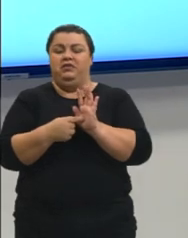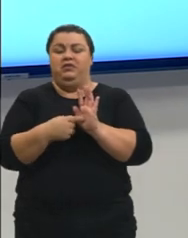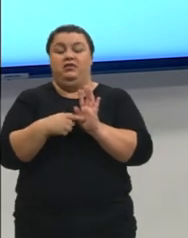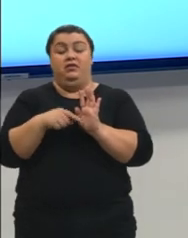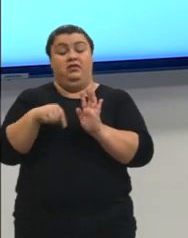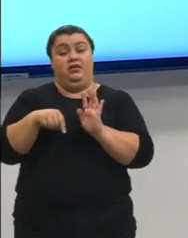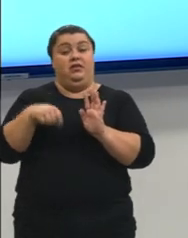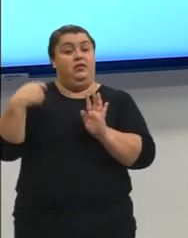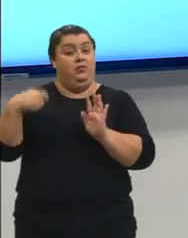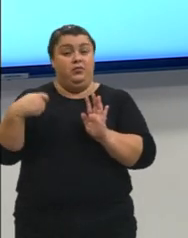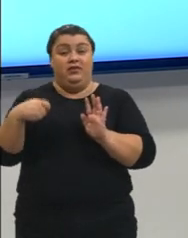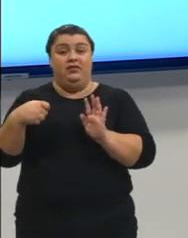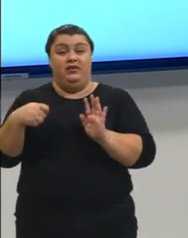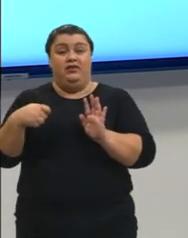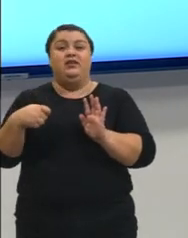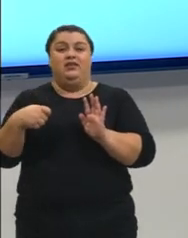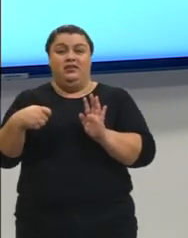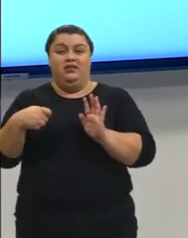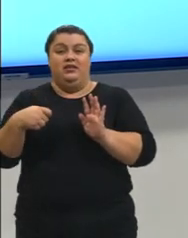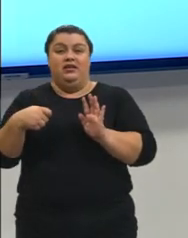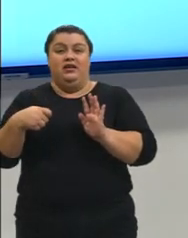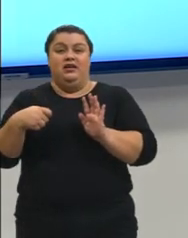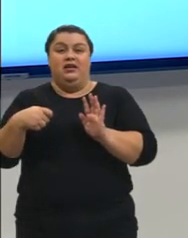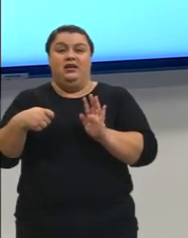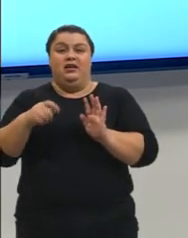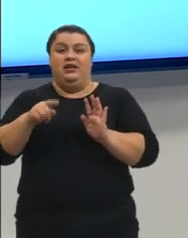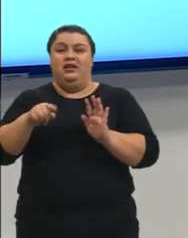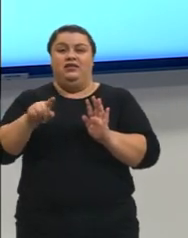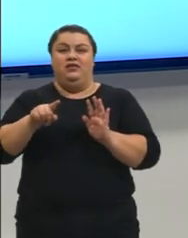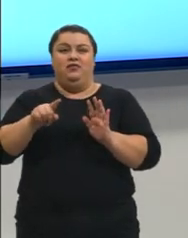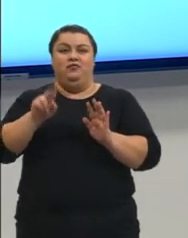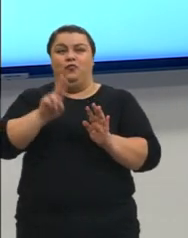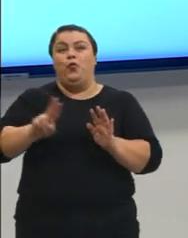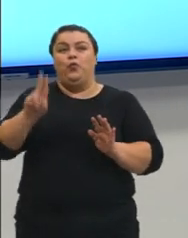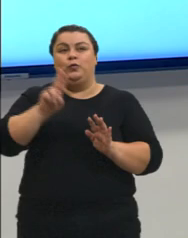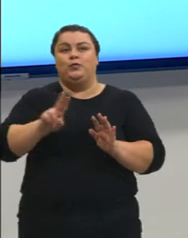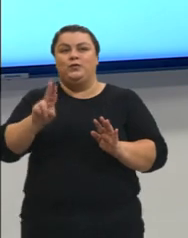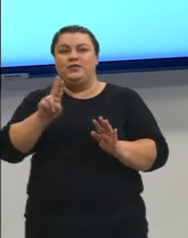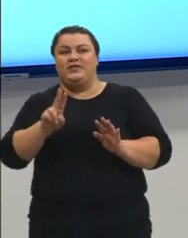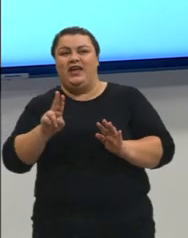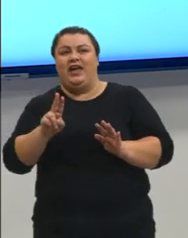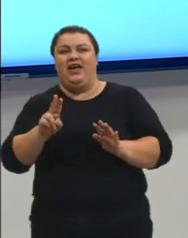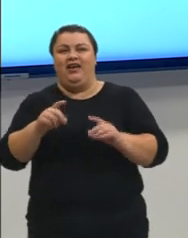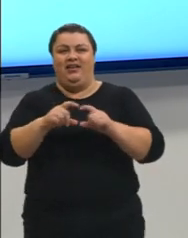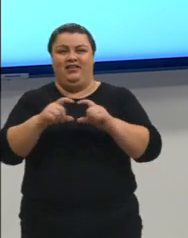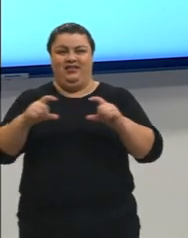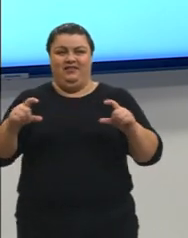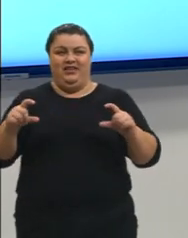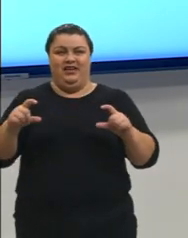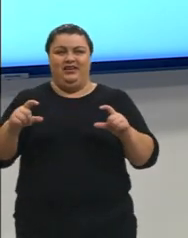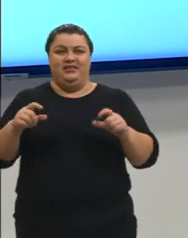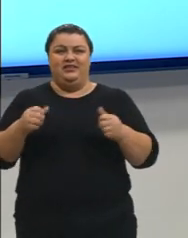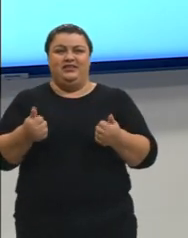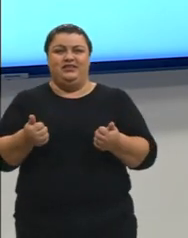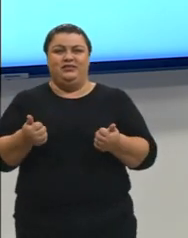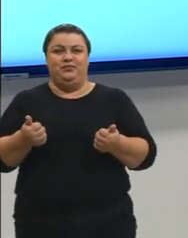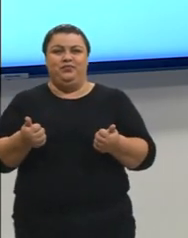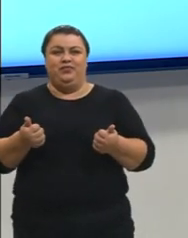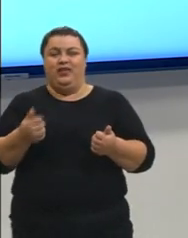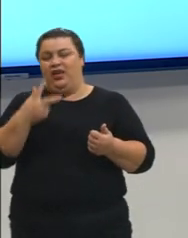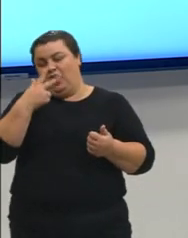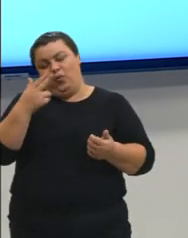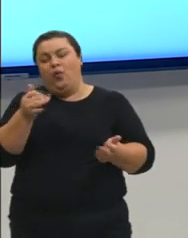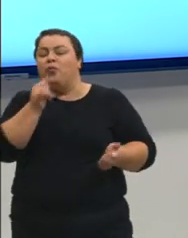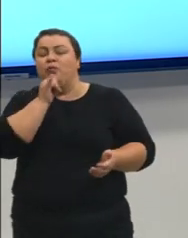não Olá seja necessário eles não vão ser convocados a estarem ali tá é o